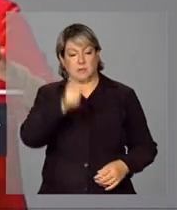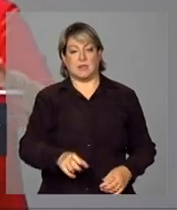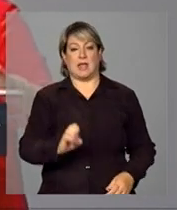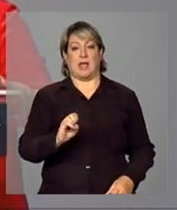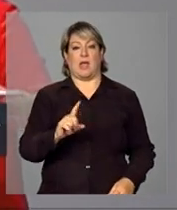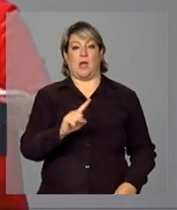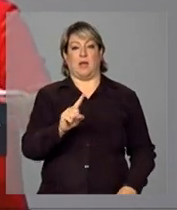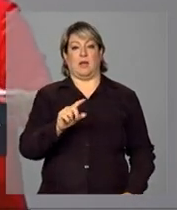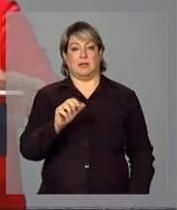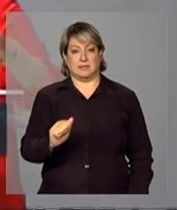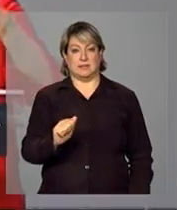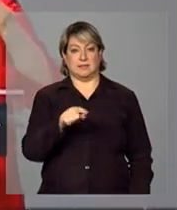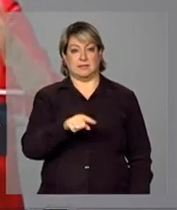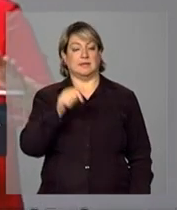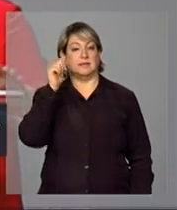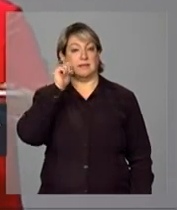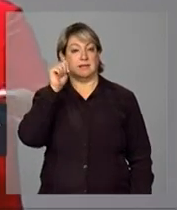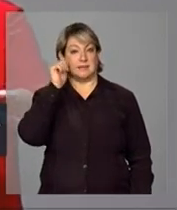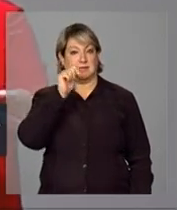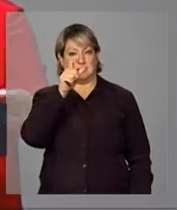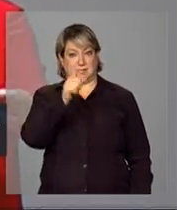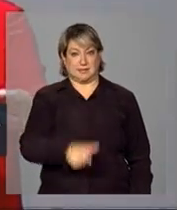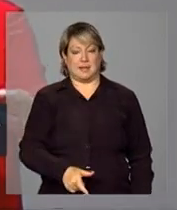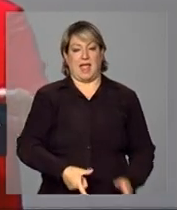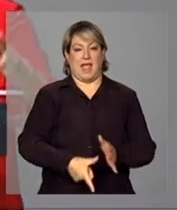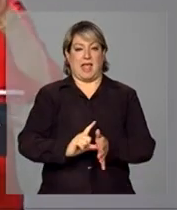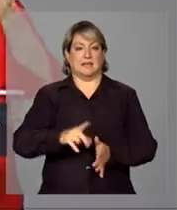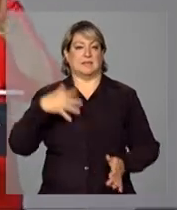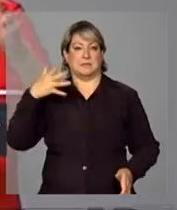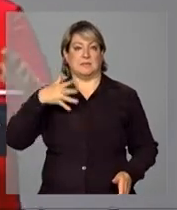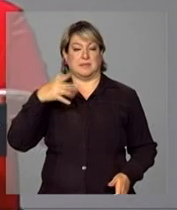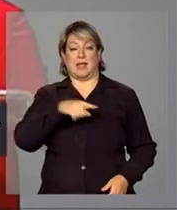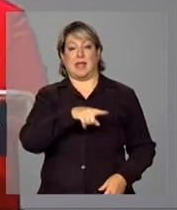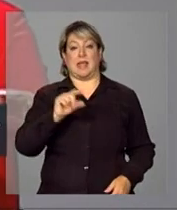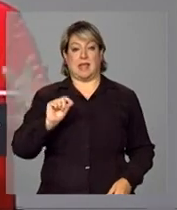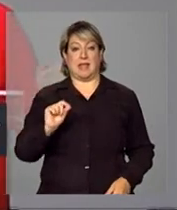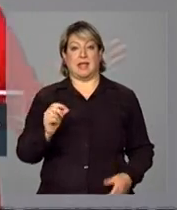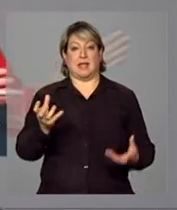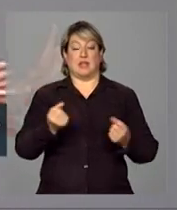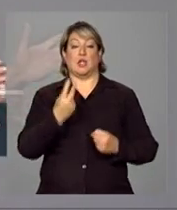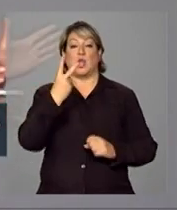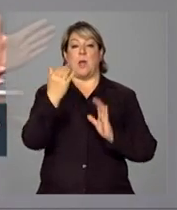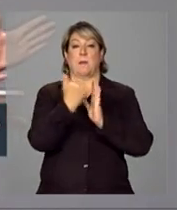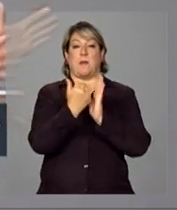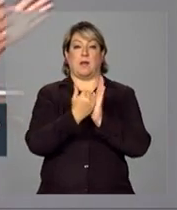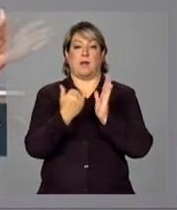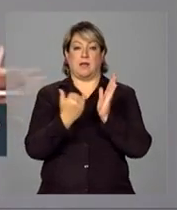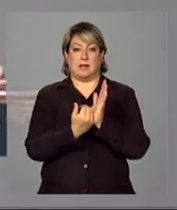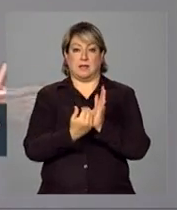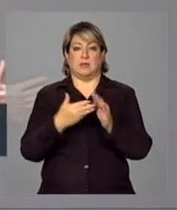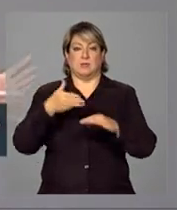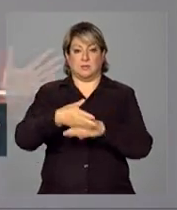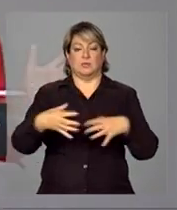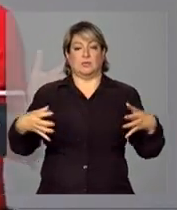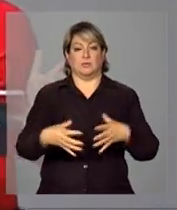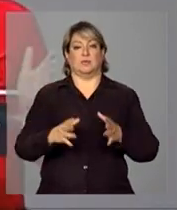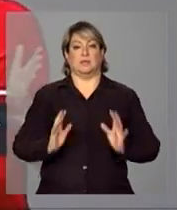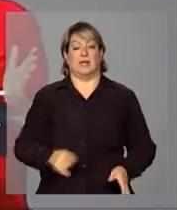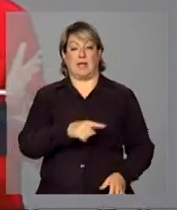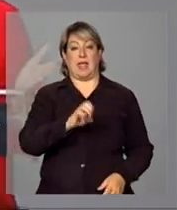A Elza, beneficiária de dois programas. A Elza, que era